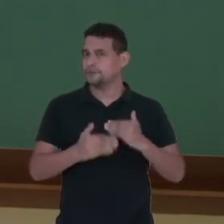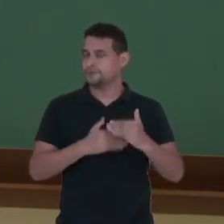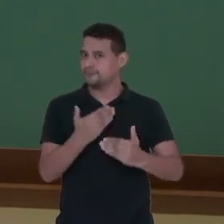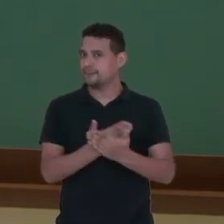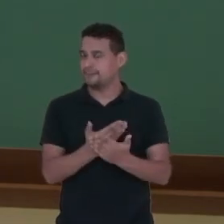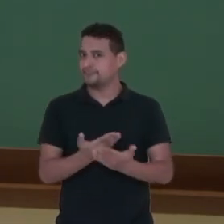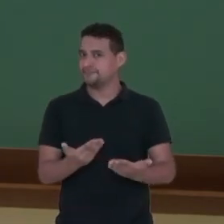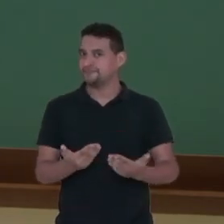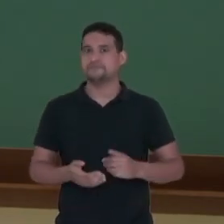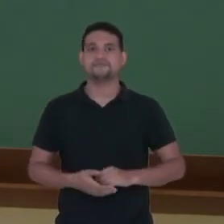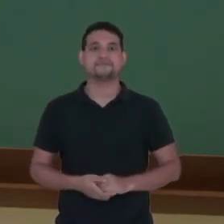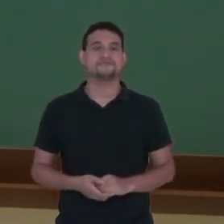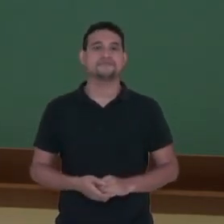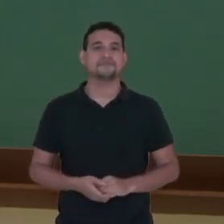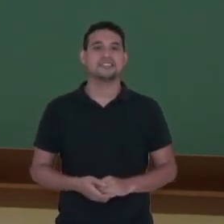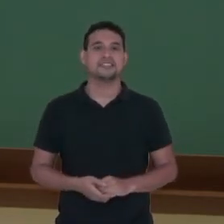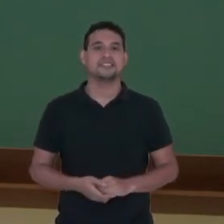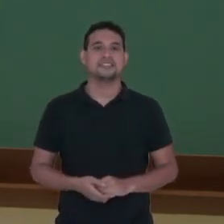agora?